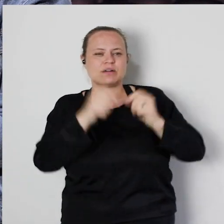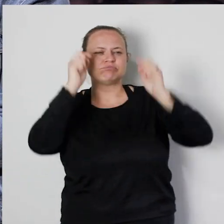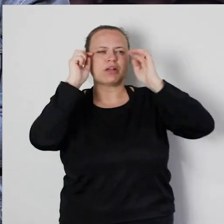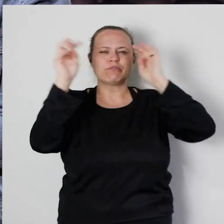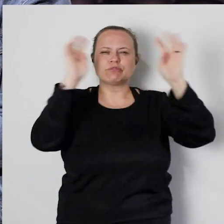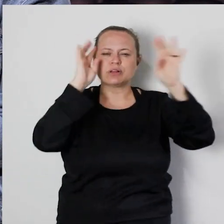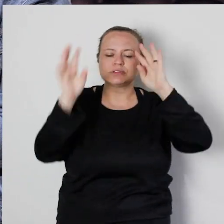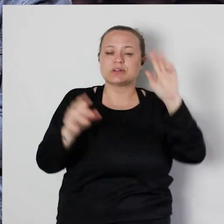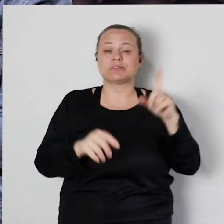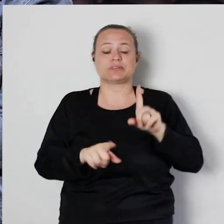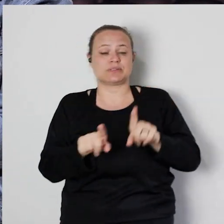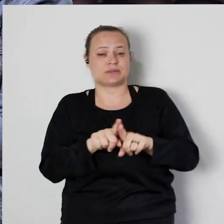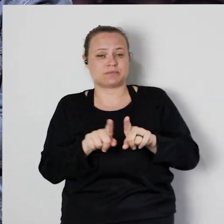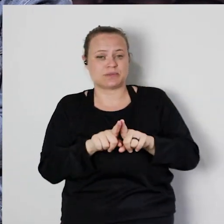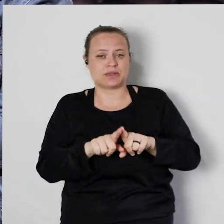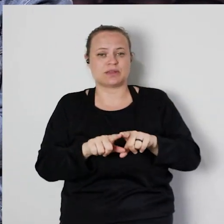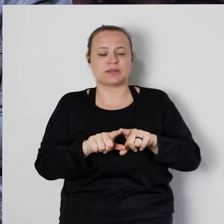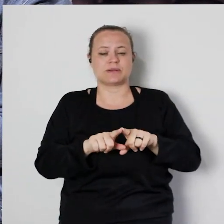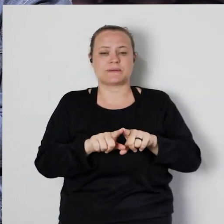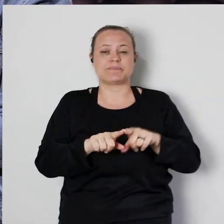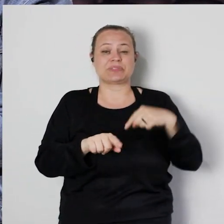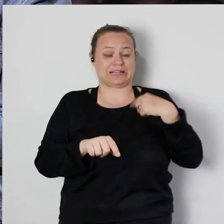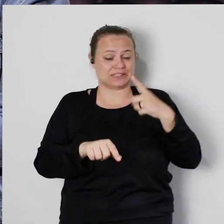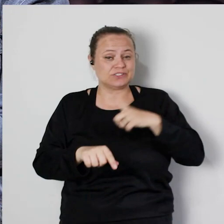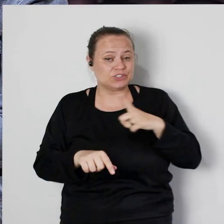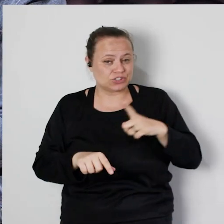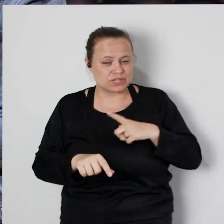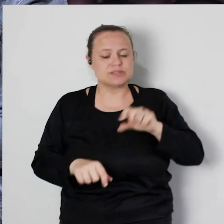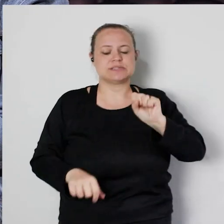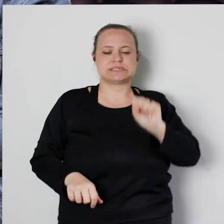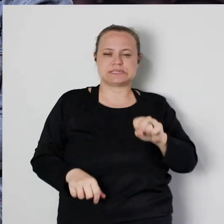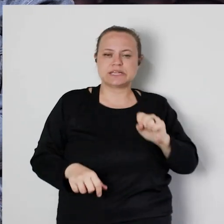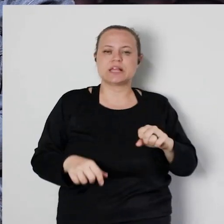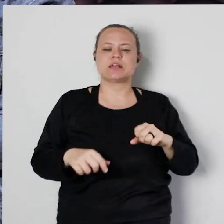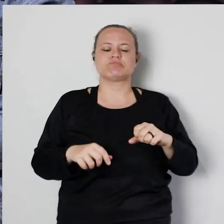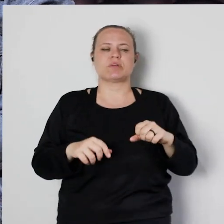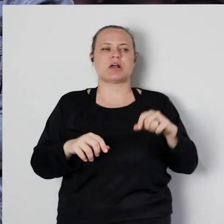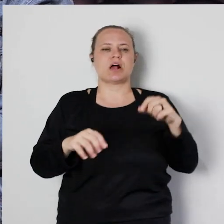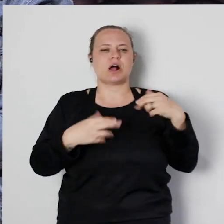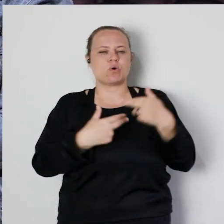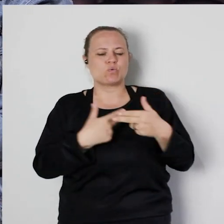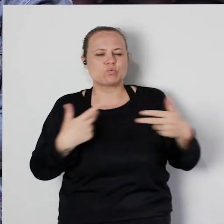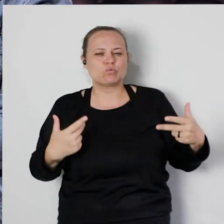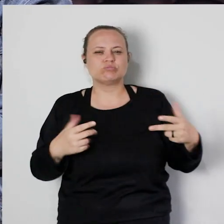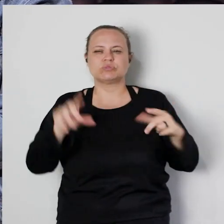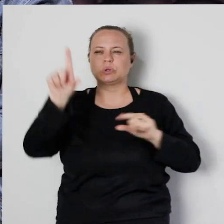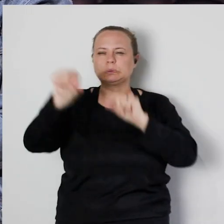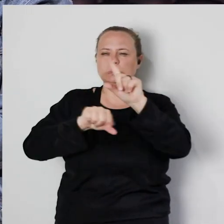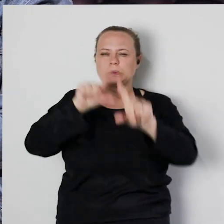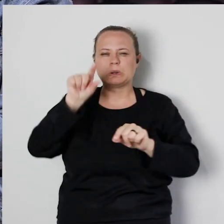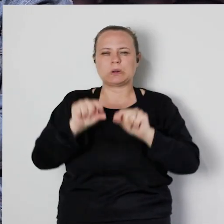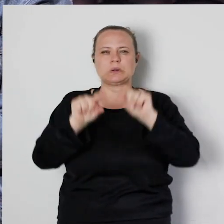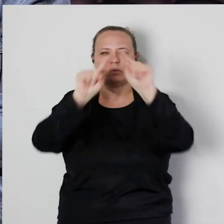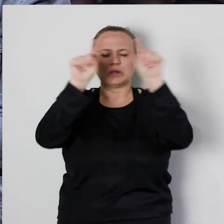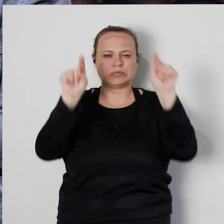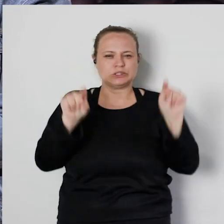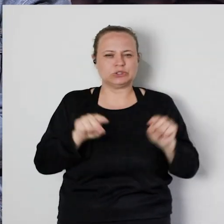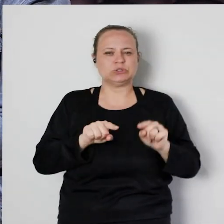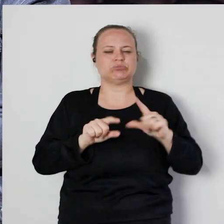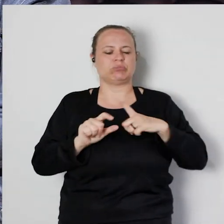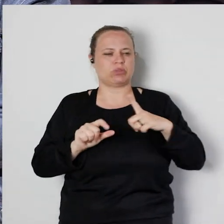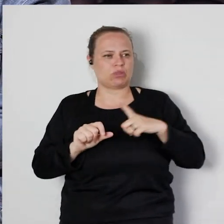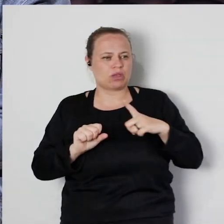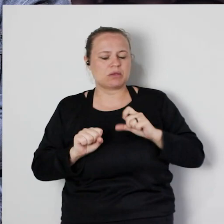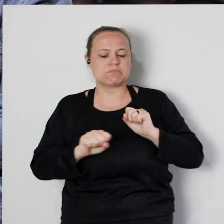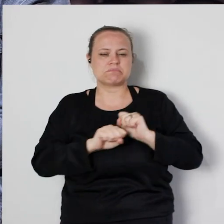administrativamente também, como as coisas precisavam melhorar, fazer uma reflexão. E também, de certa maneira, a gente tinha